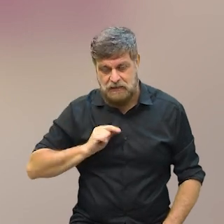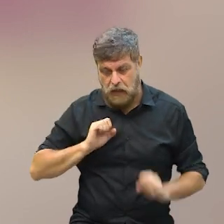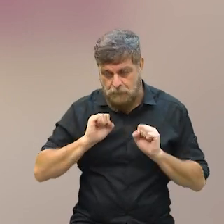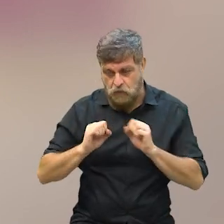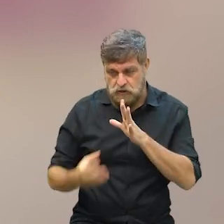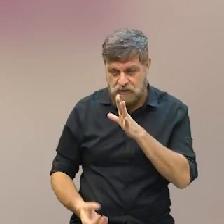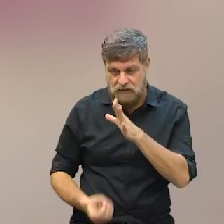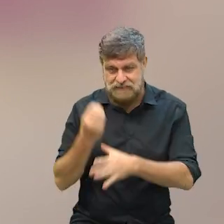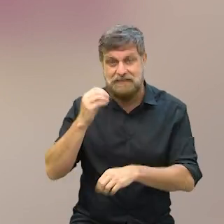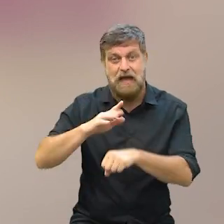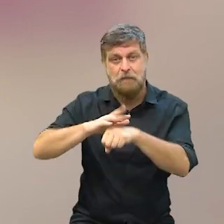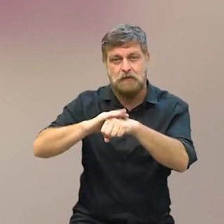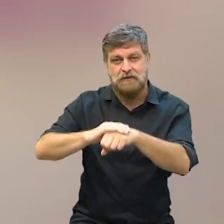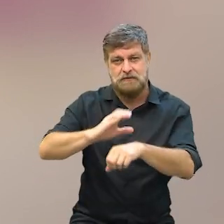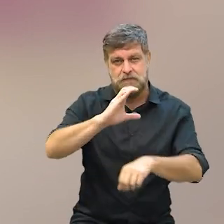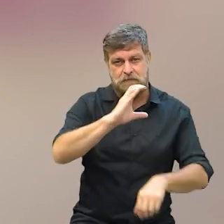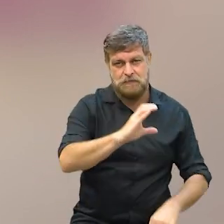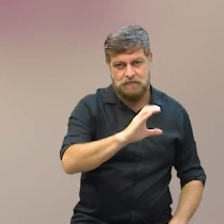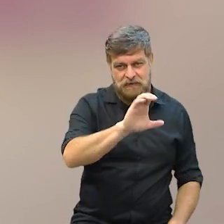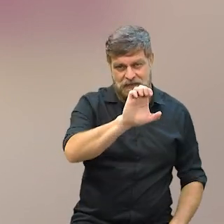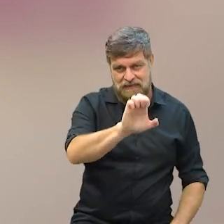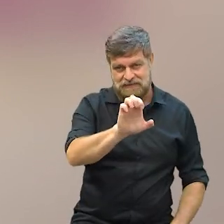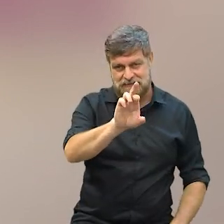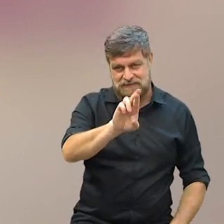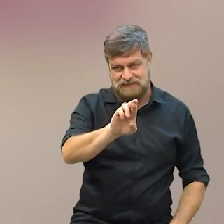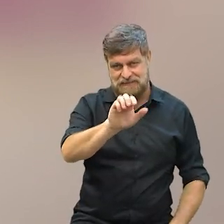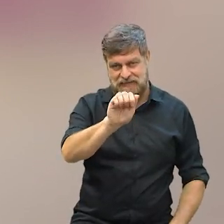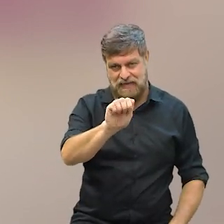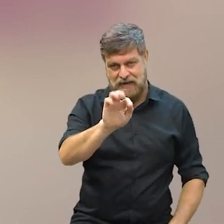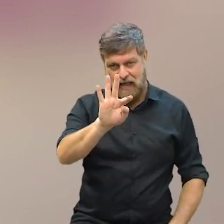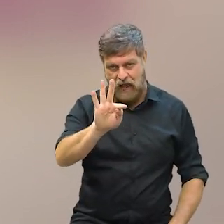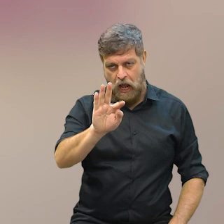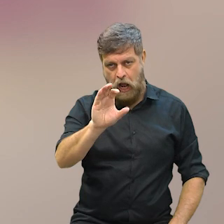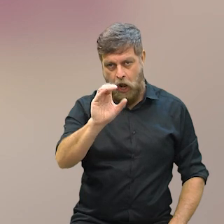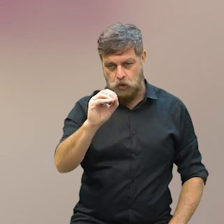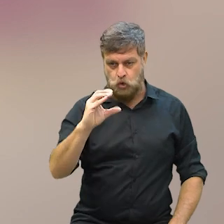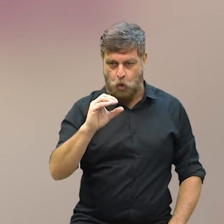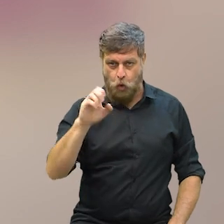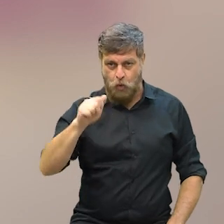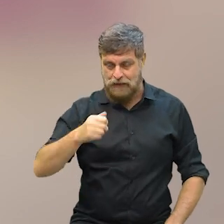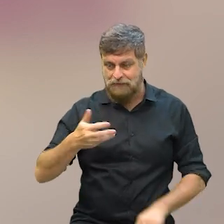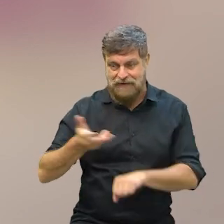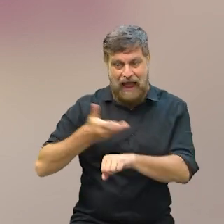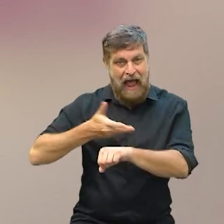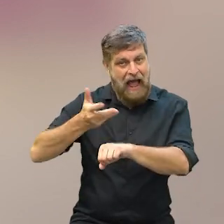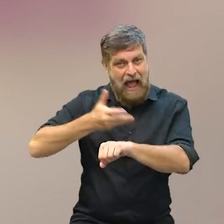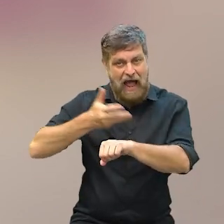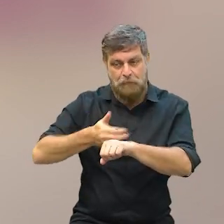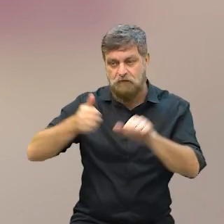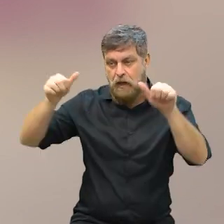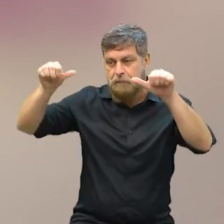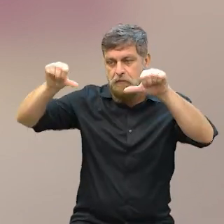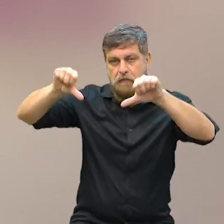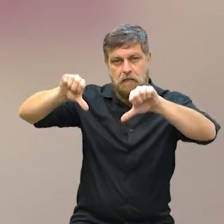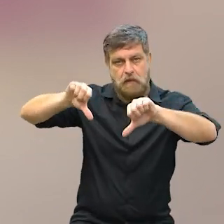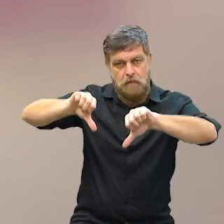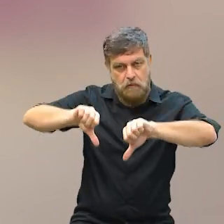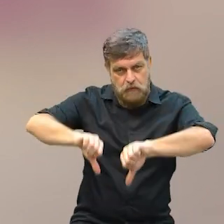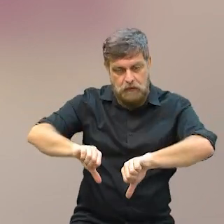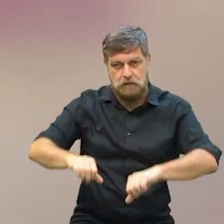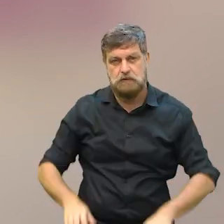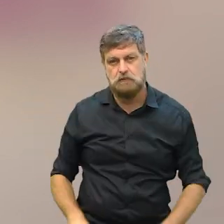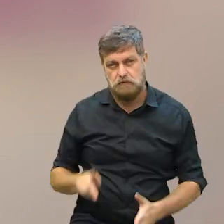têm tendência à formação de ceratocone, esse ceratocone vai fazer uma evolução muito mais rápida, né, e pior.